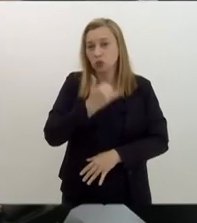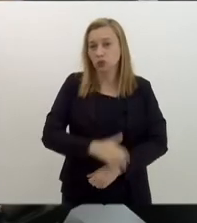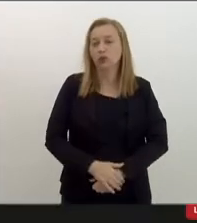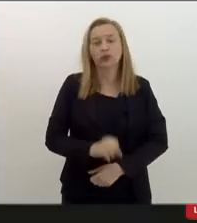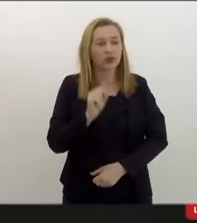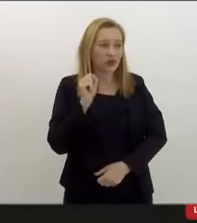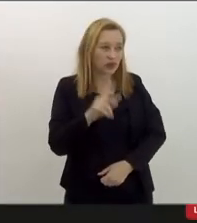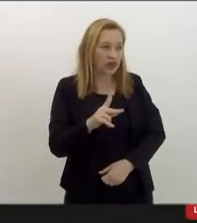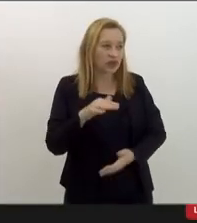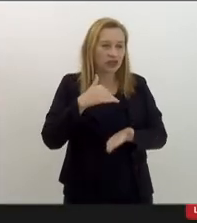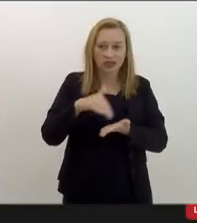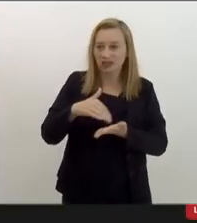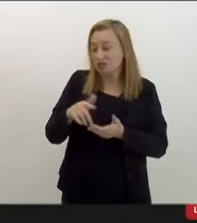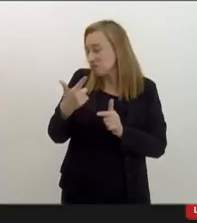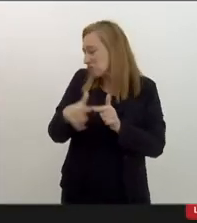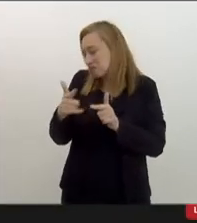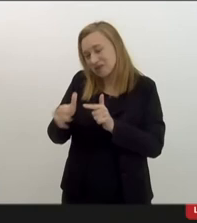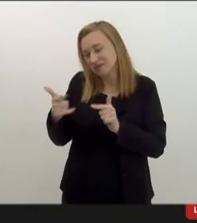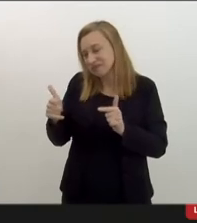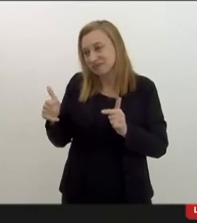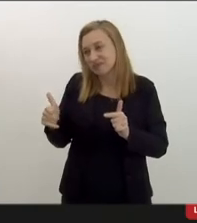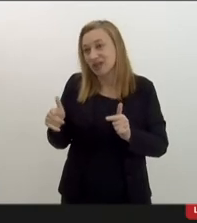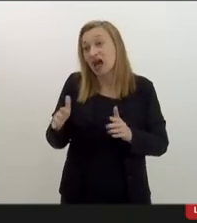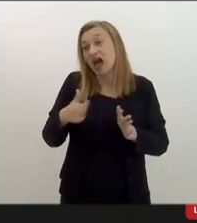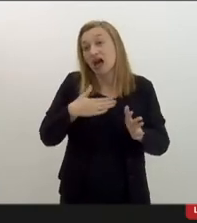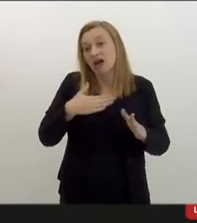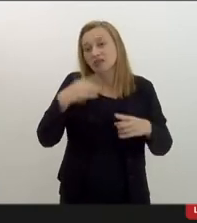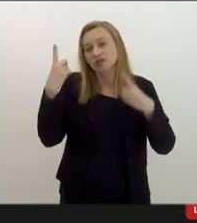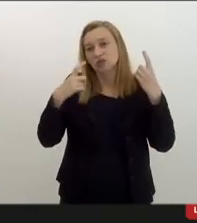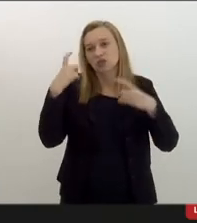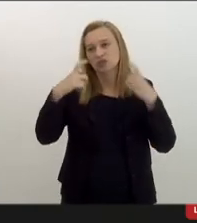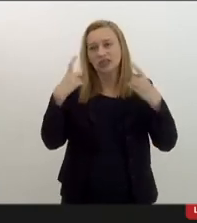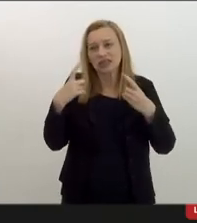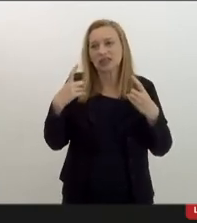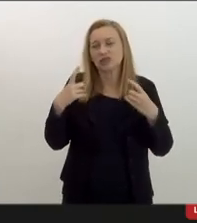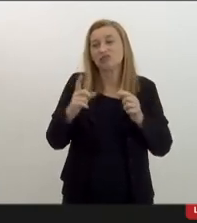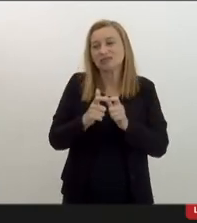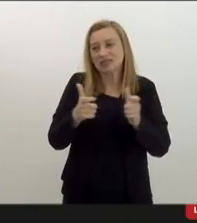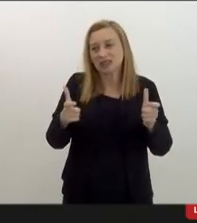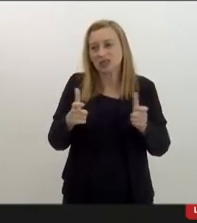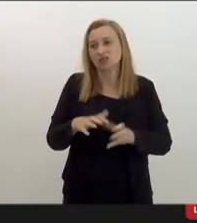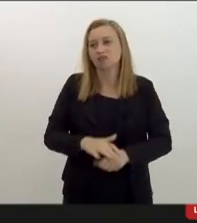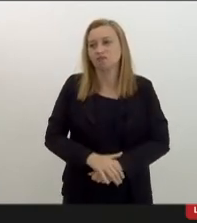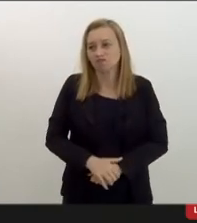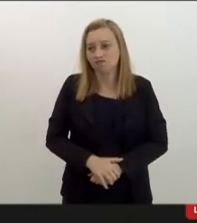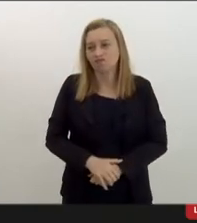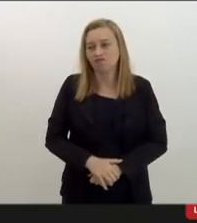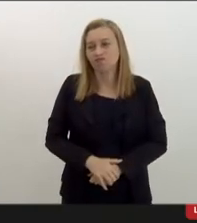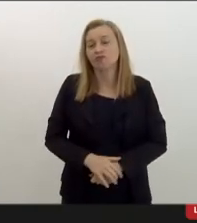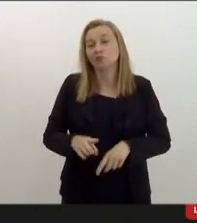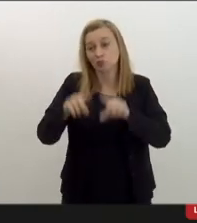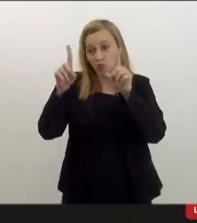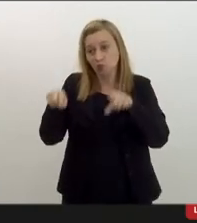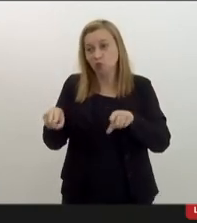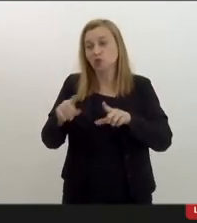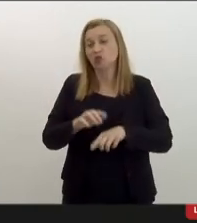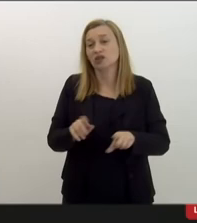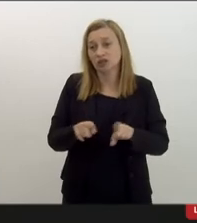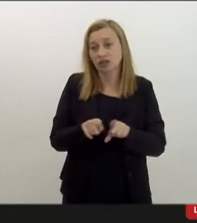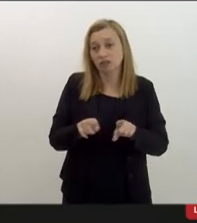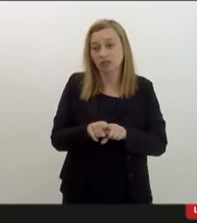é porque secretário tem problemas a preocupação uma preocupação muito grande dos funcionários